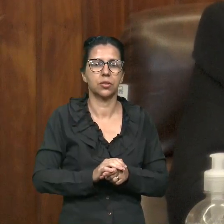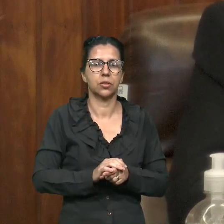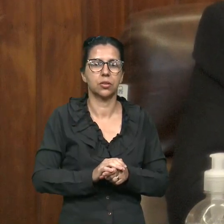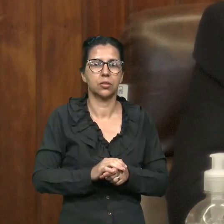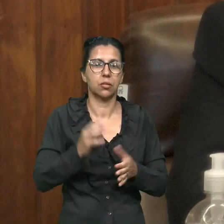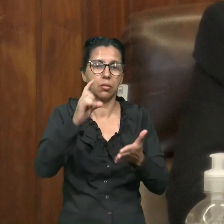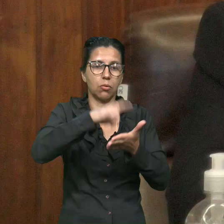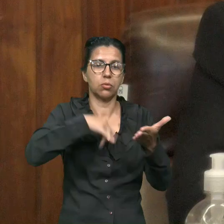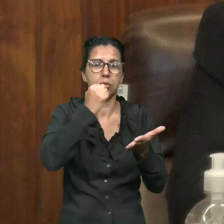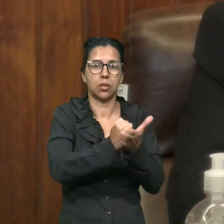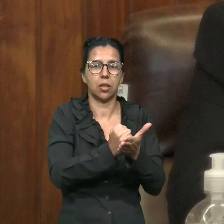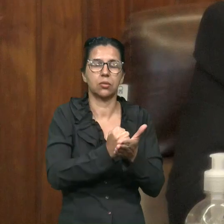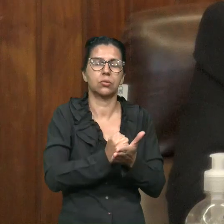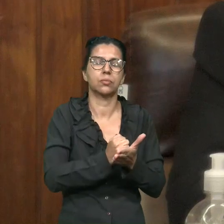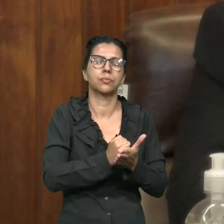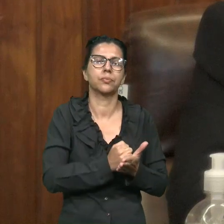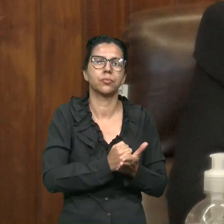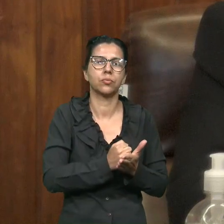contrato